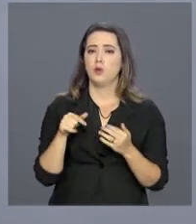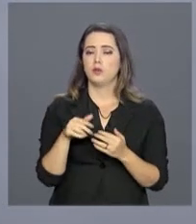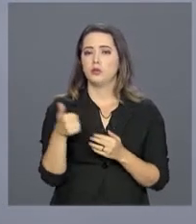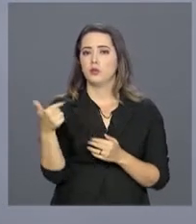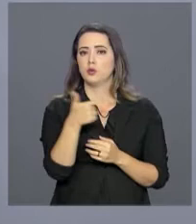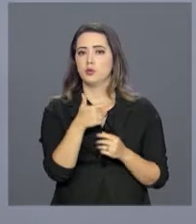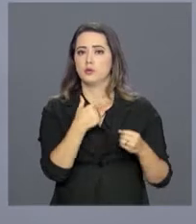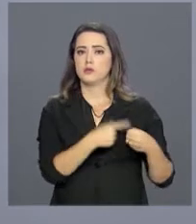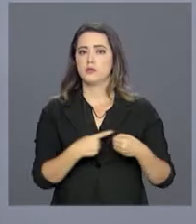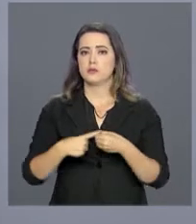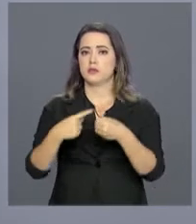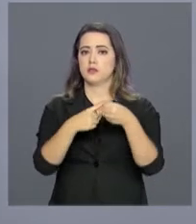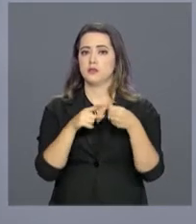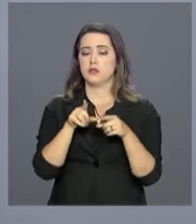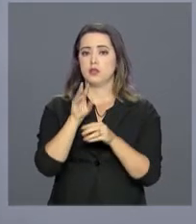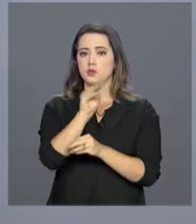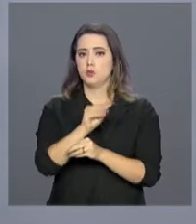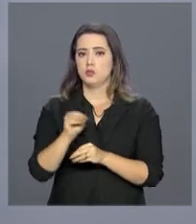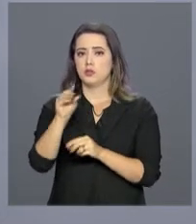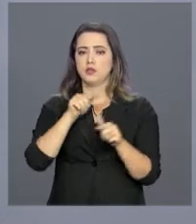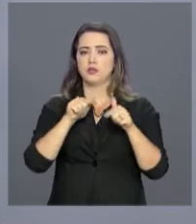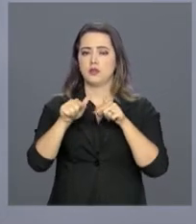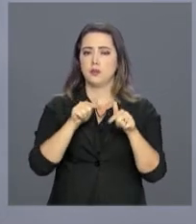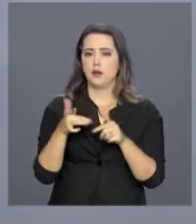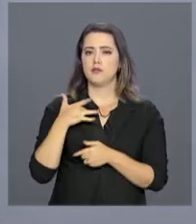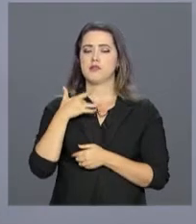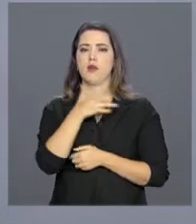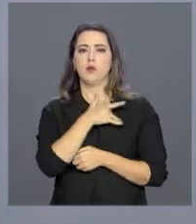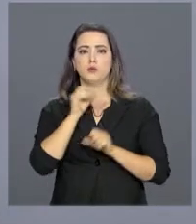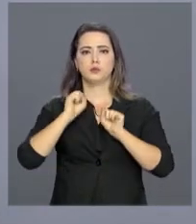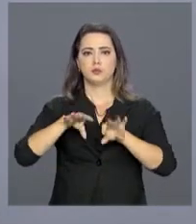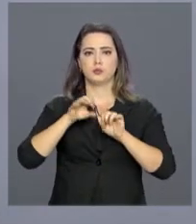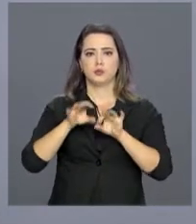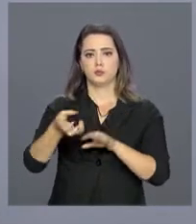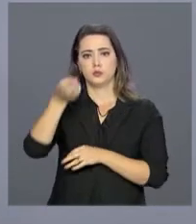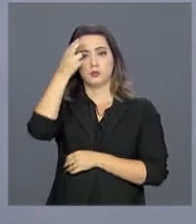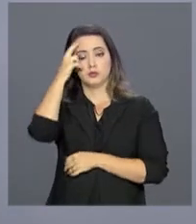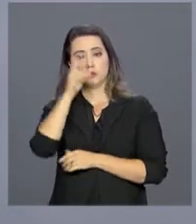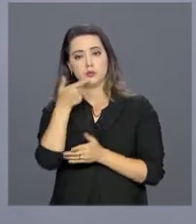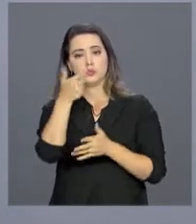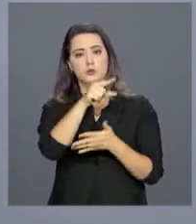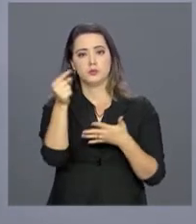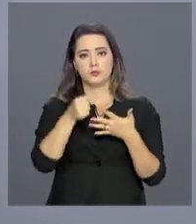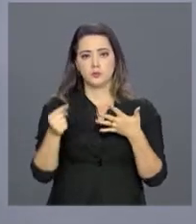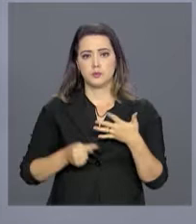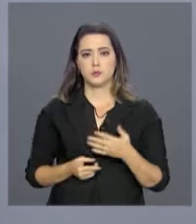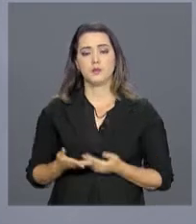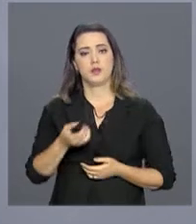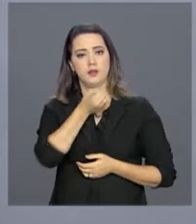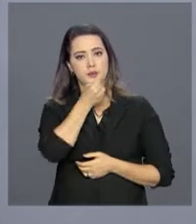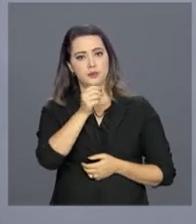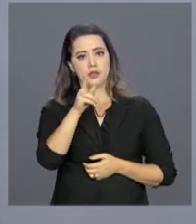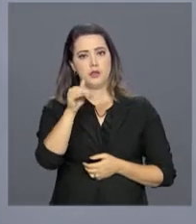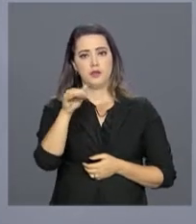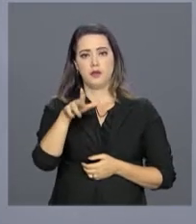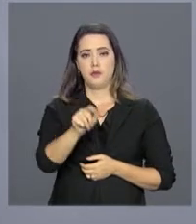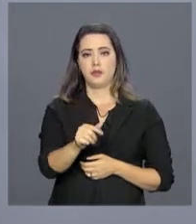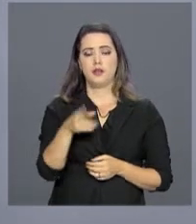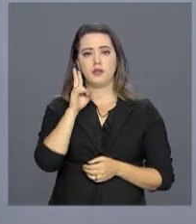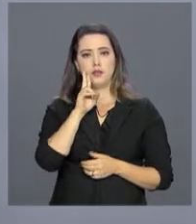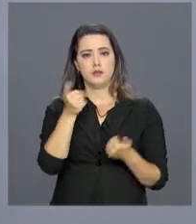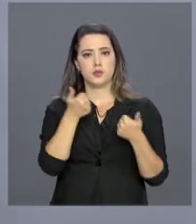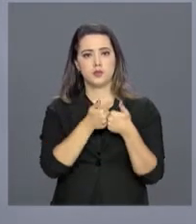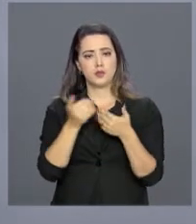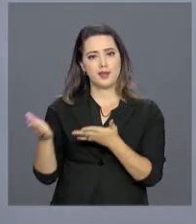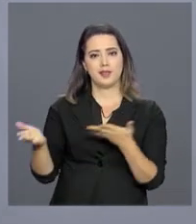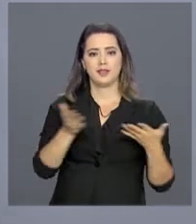12 municípios de lá serão atendidos em ações de saúde, educação, cultura, entre outros. A repórter Gabriela Noronha acompanhou